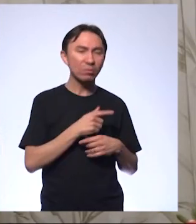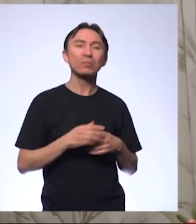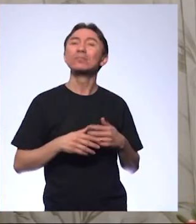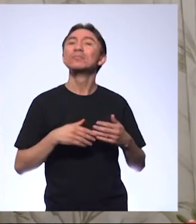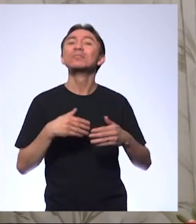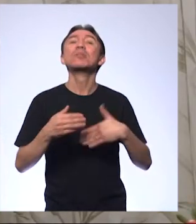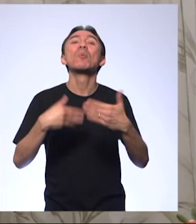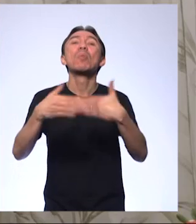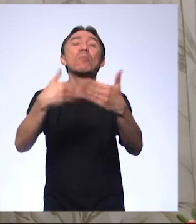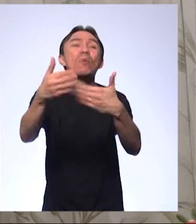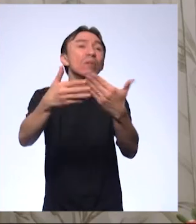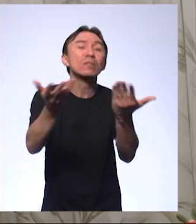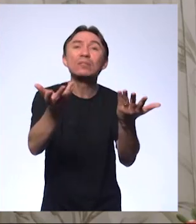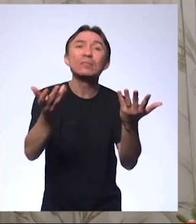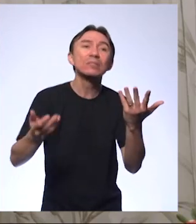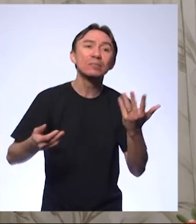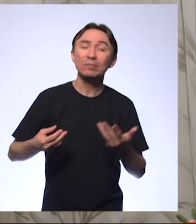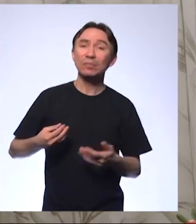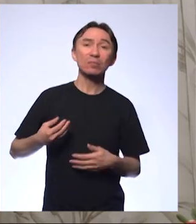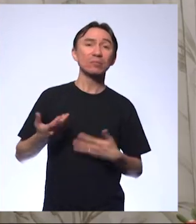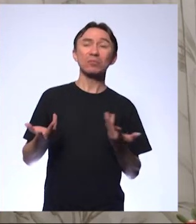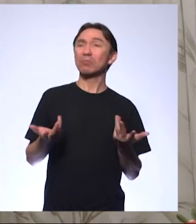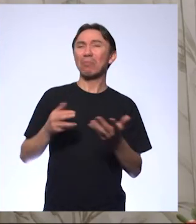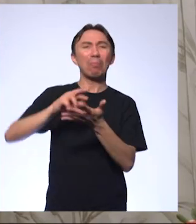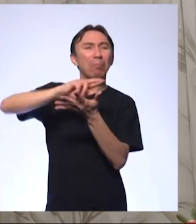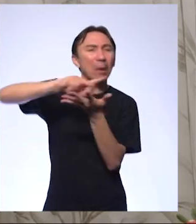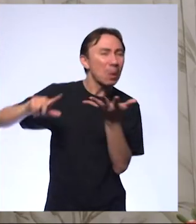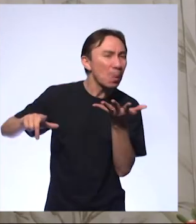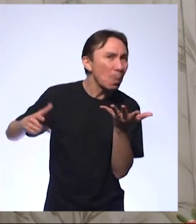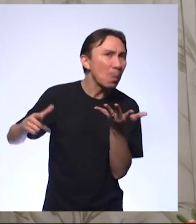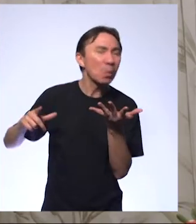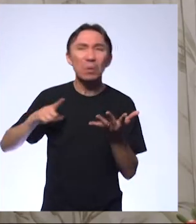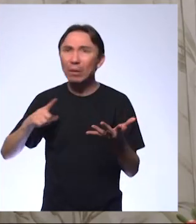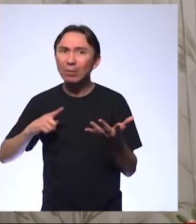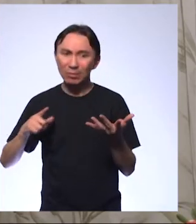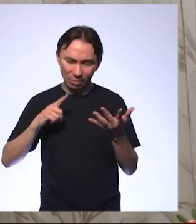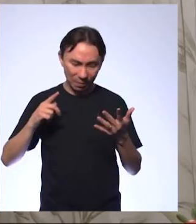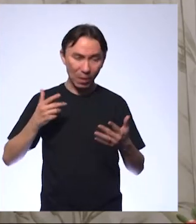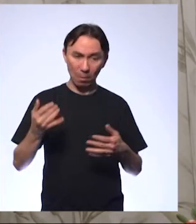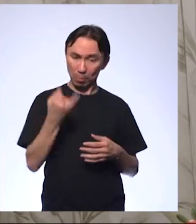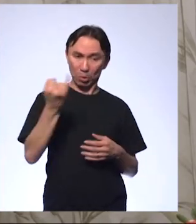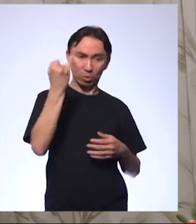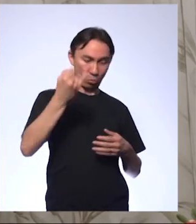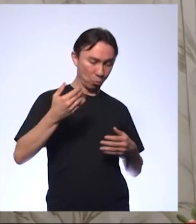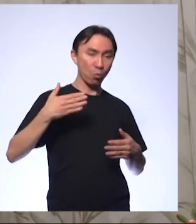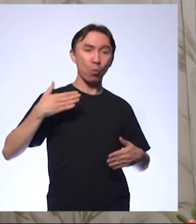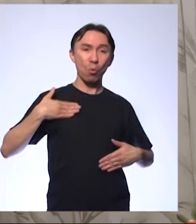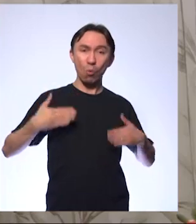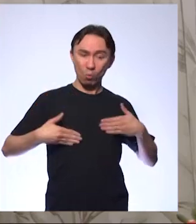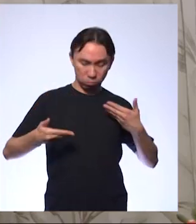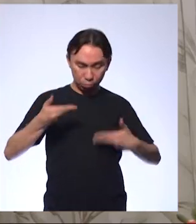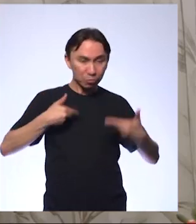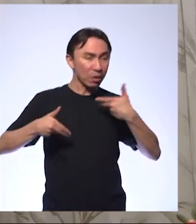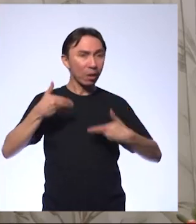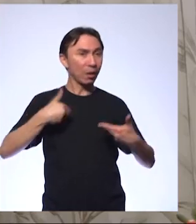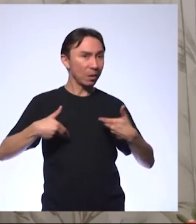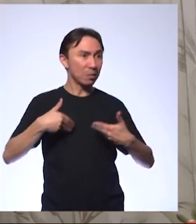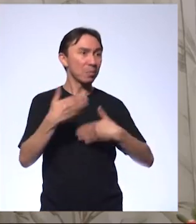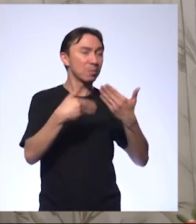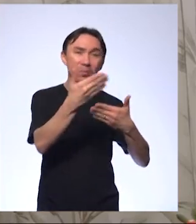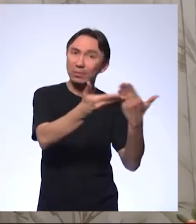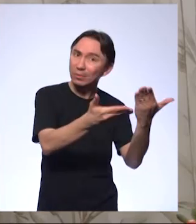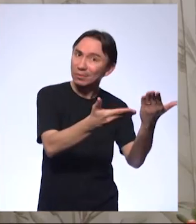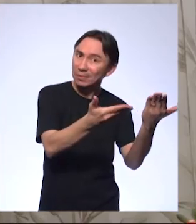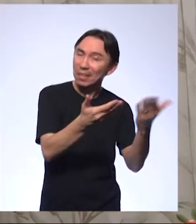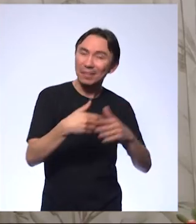a forma com que a gente enfrenta outras coisas da nossa vida. Então, por exemplo, se eu venho me adoecer, vai